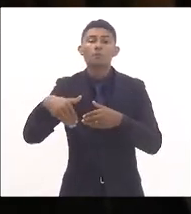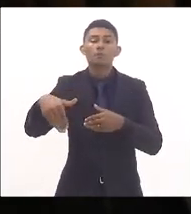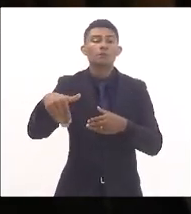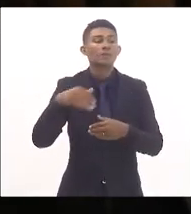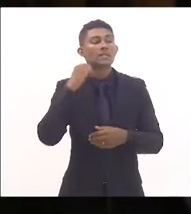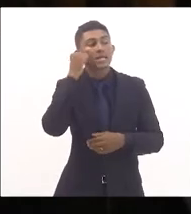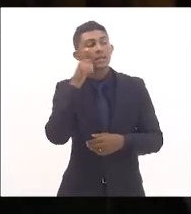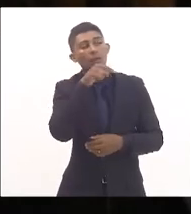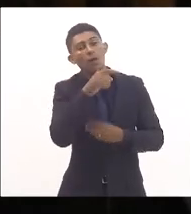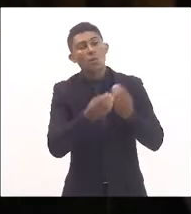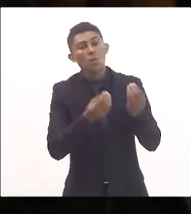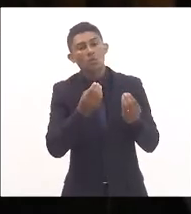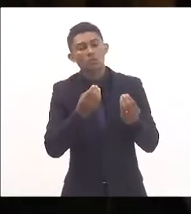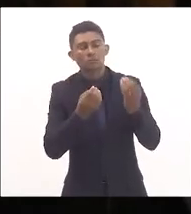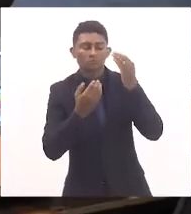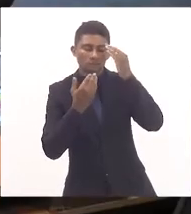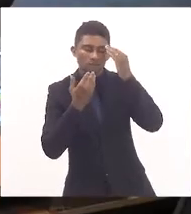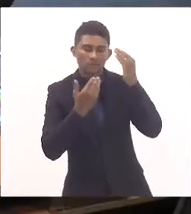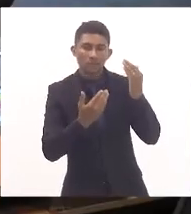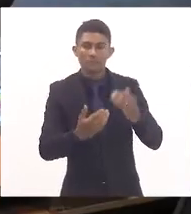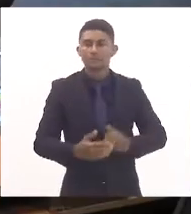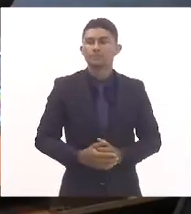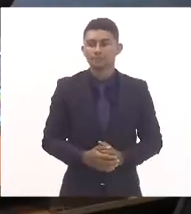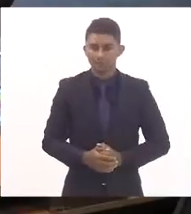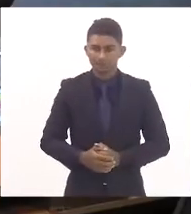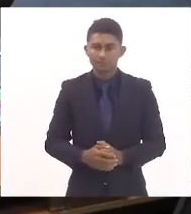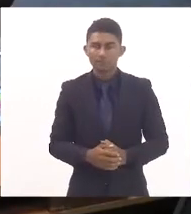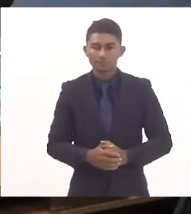Senado Federal. Muito obrigado, senhor presidente.